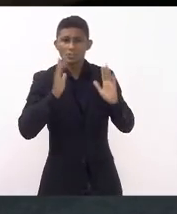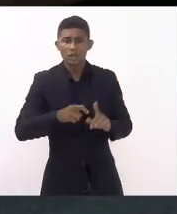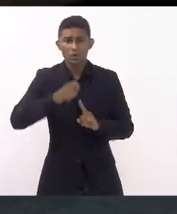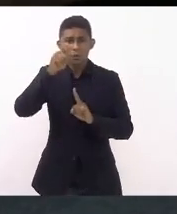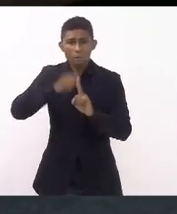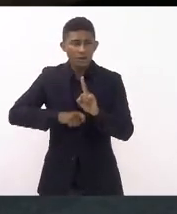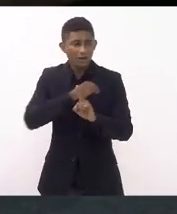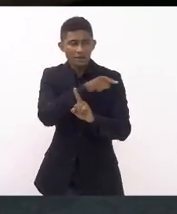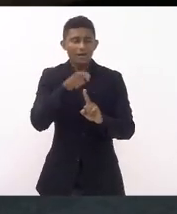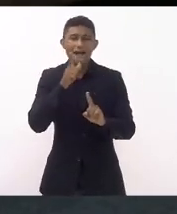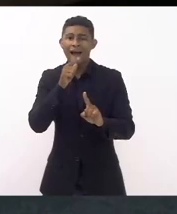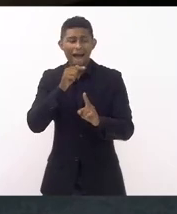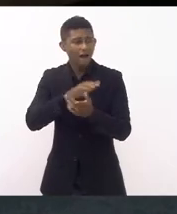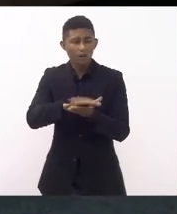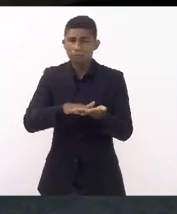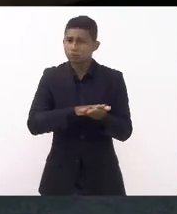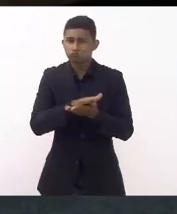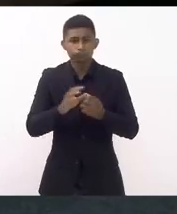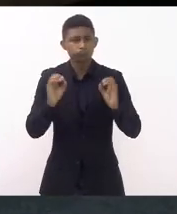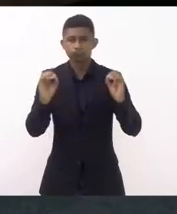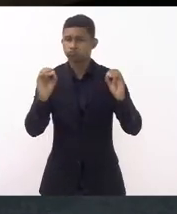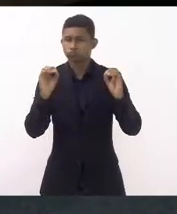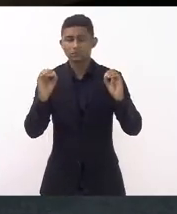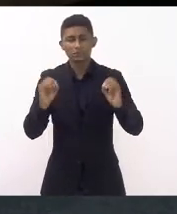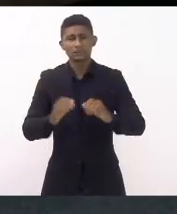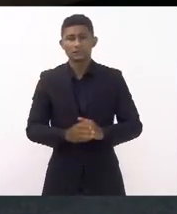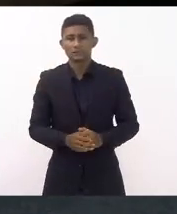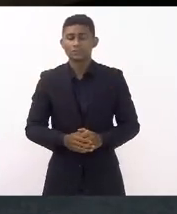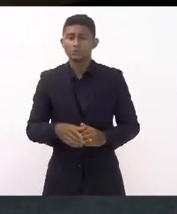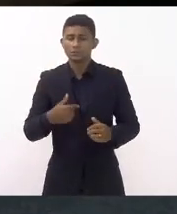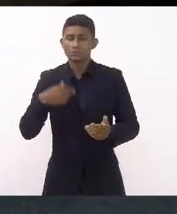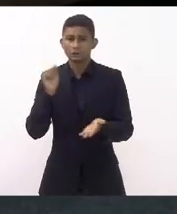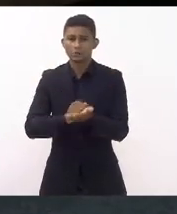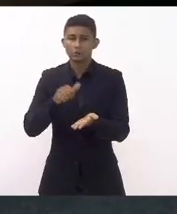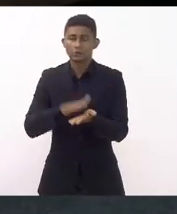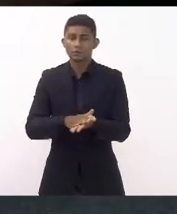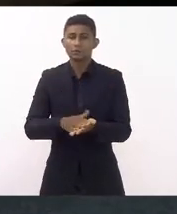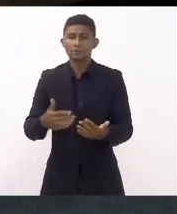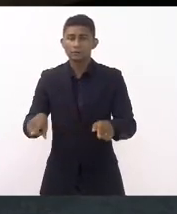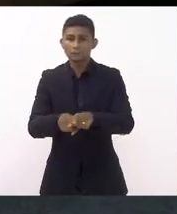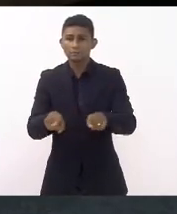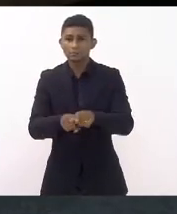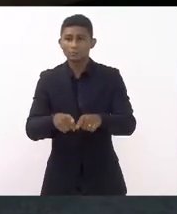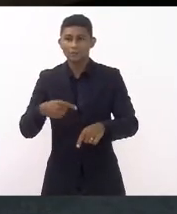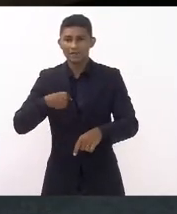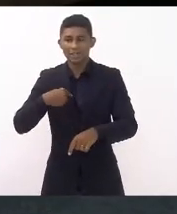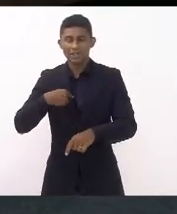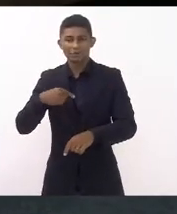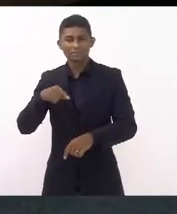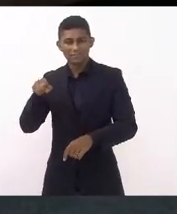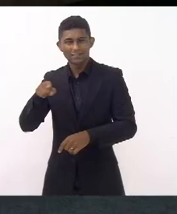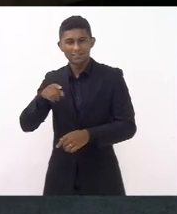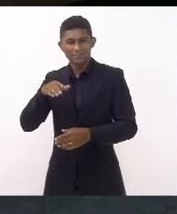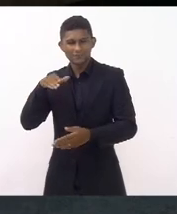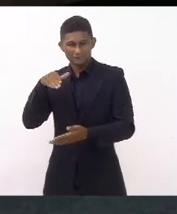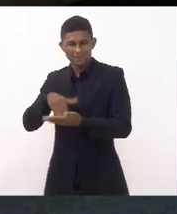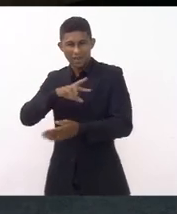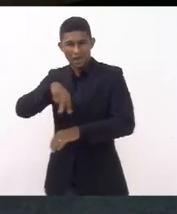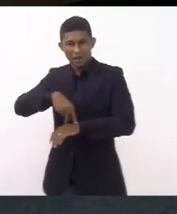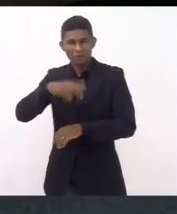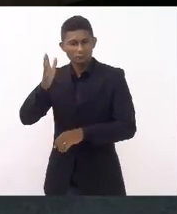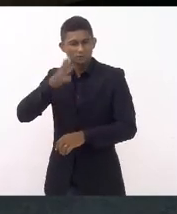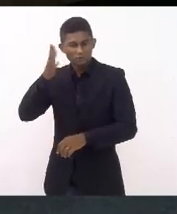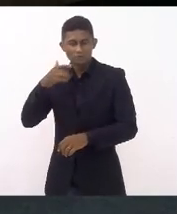mês sem abastecimento regular de água. Era a denúncia que eu queria fazer. Eu também vou abrir mão da minha inscrição no expediente